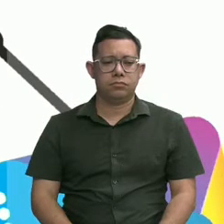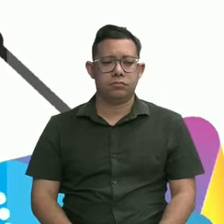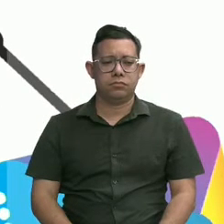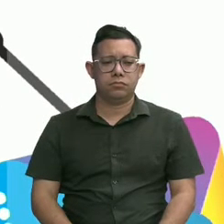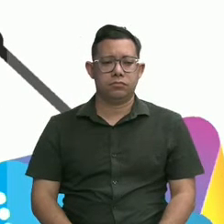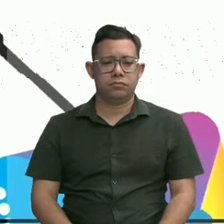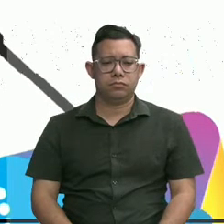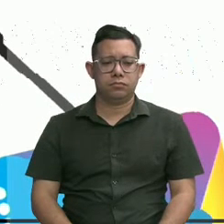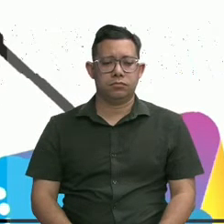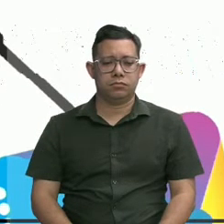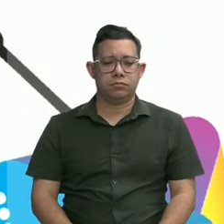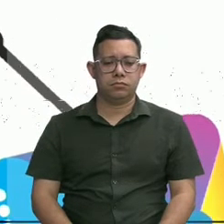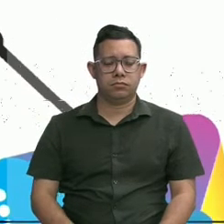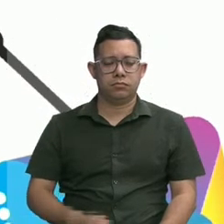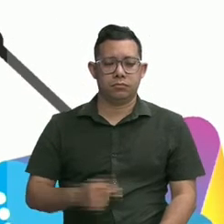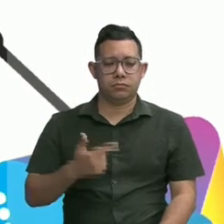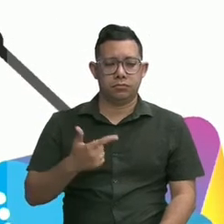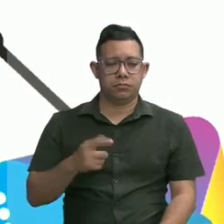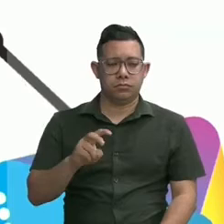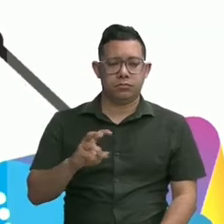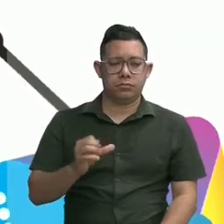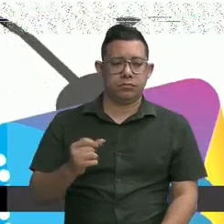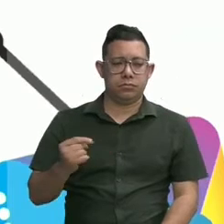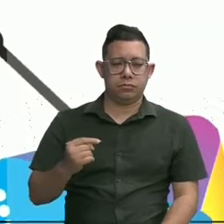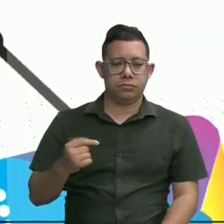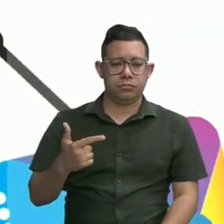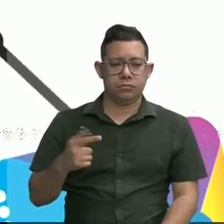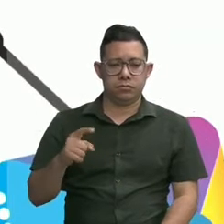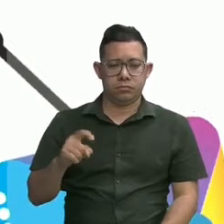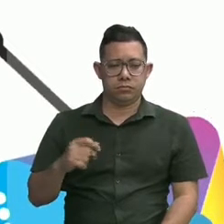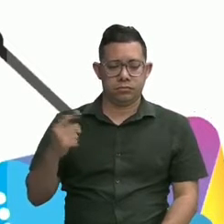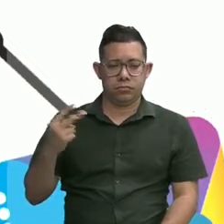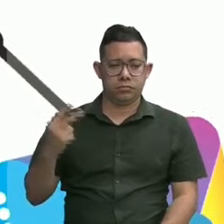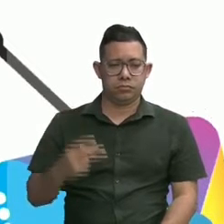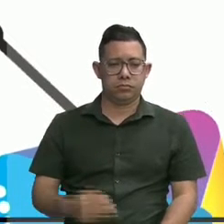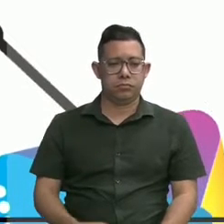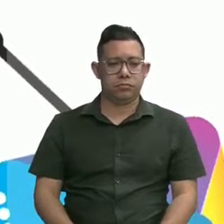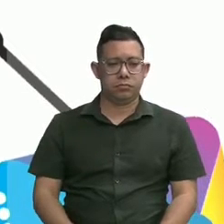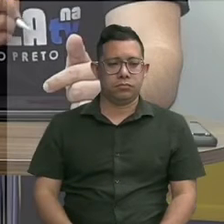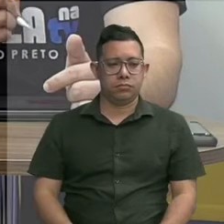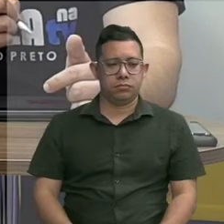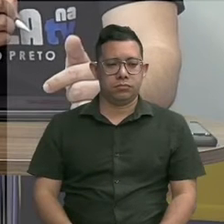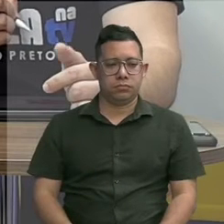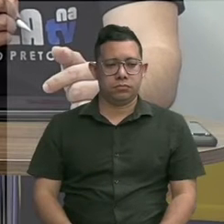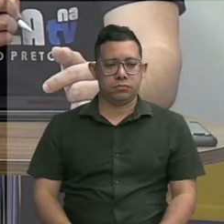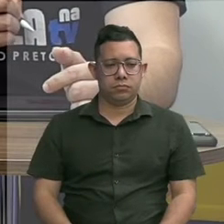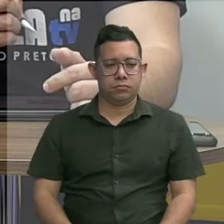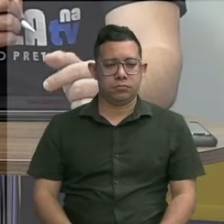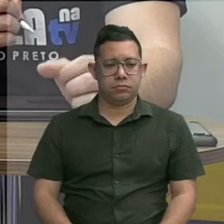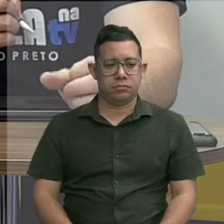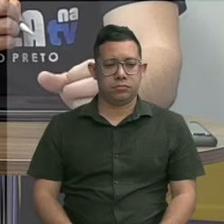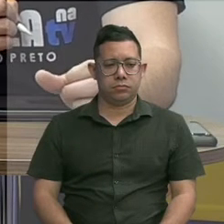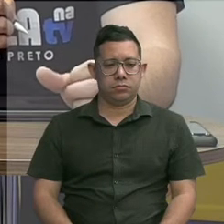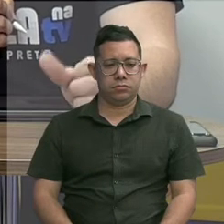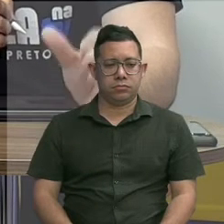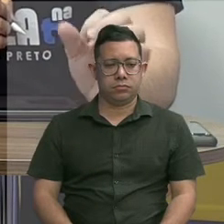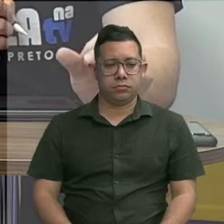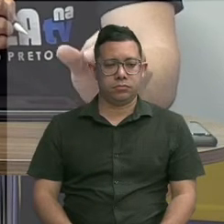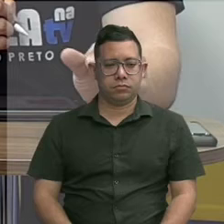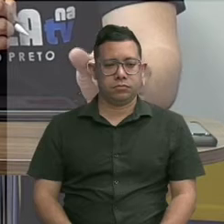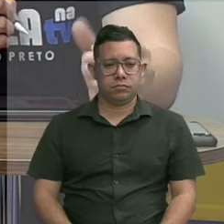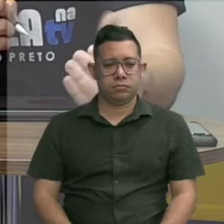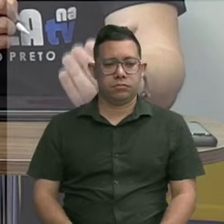assim uma expressão 256 e menos 2X ao quadrado e agora na B Ele quer saber então